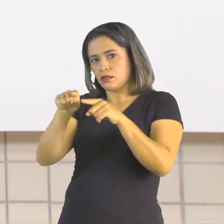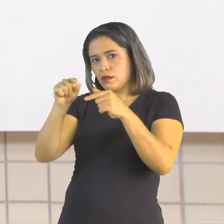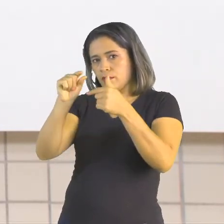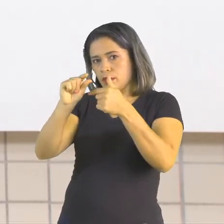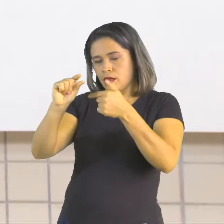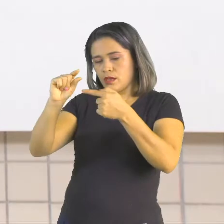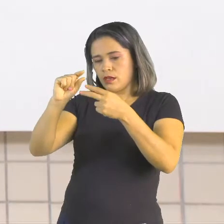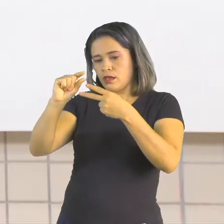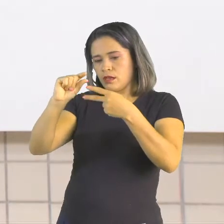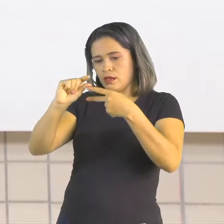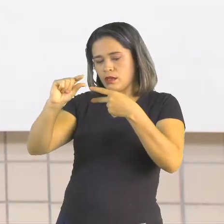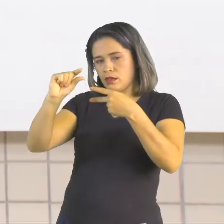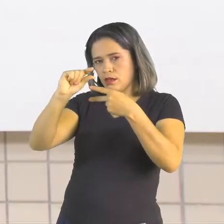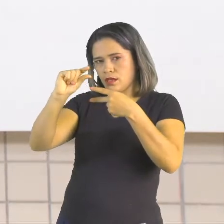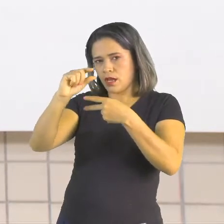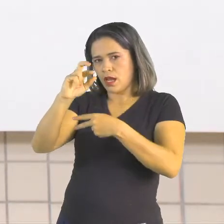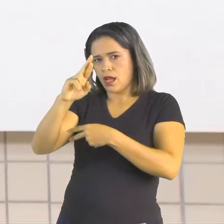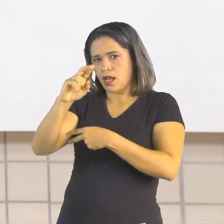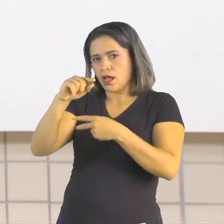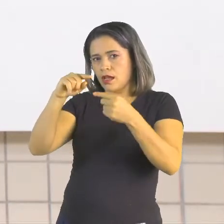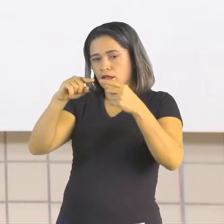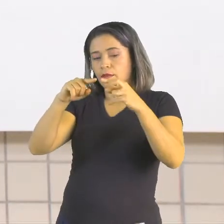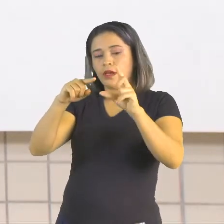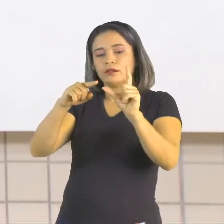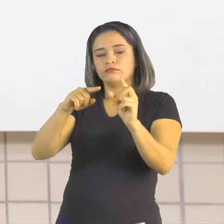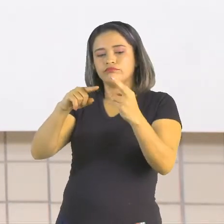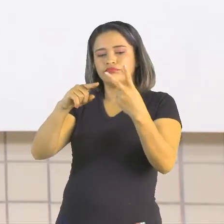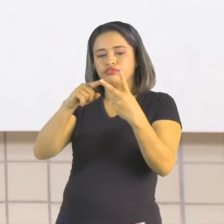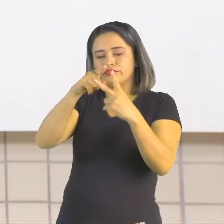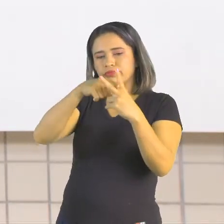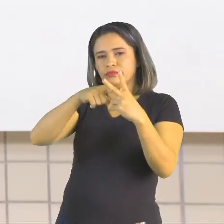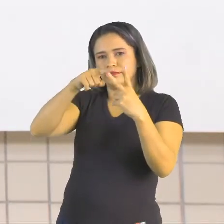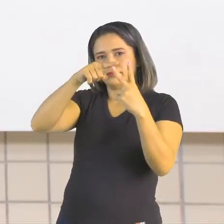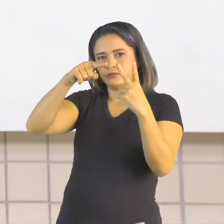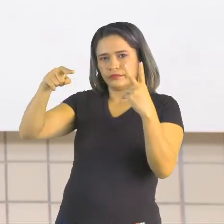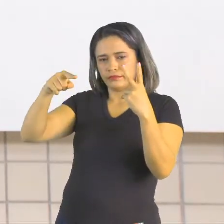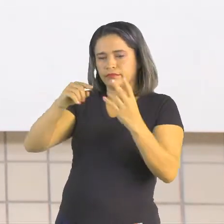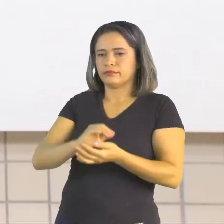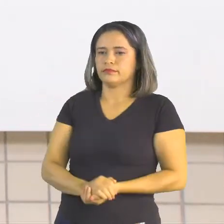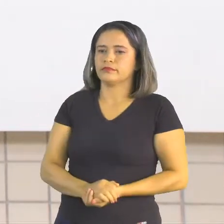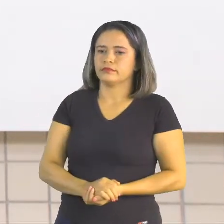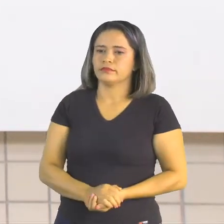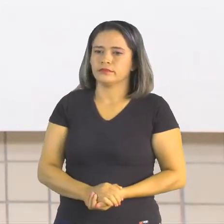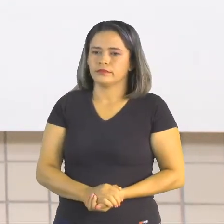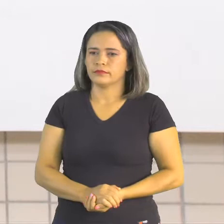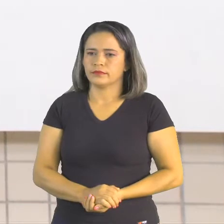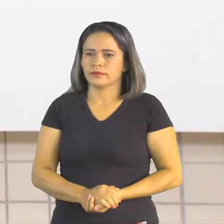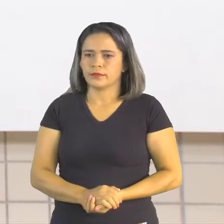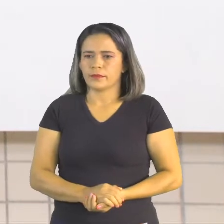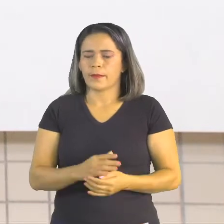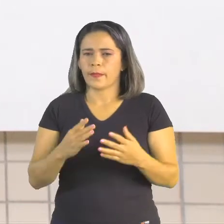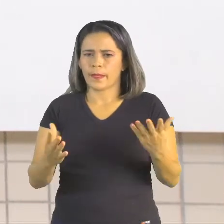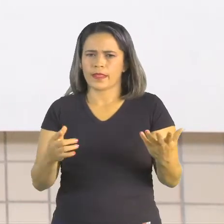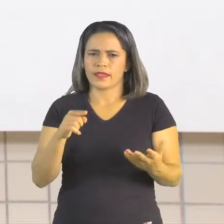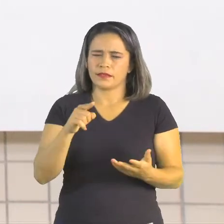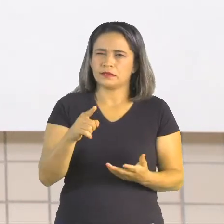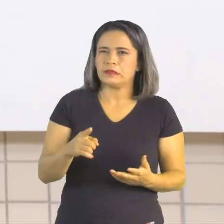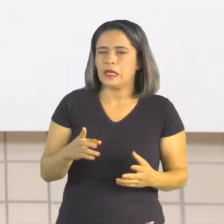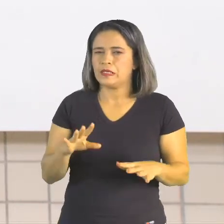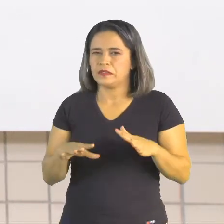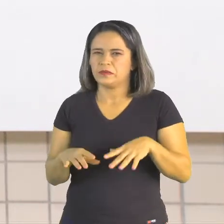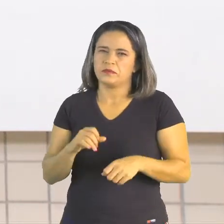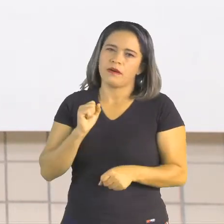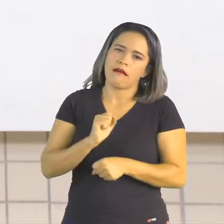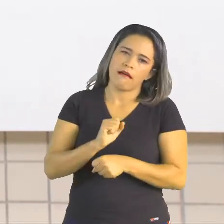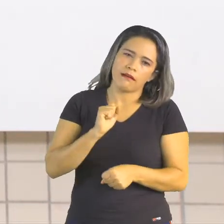operações sem os números decimais. Então, caso você esteja aí um pouquinho enferrujado, porque